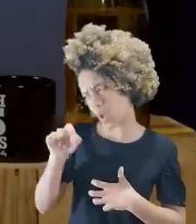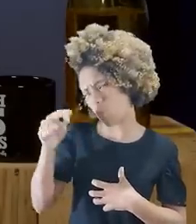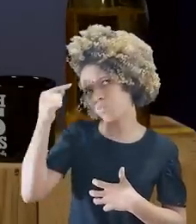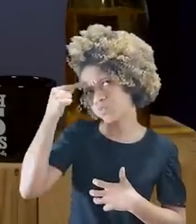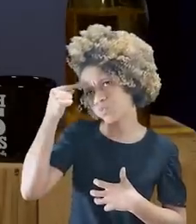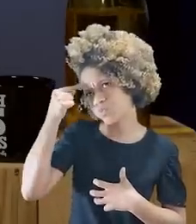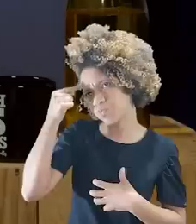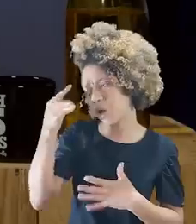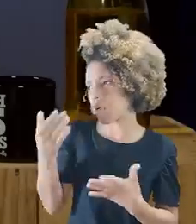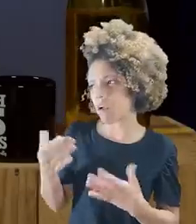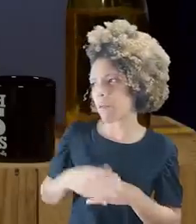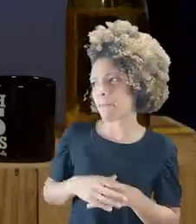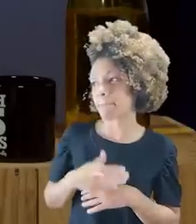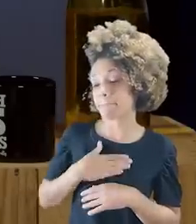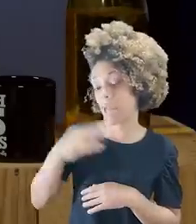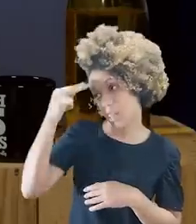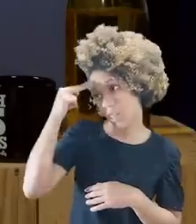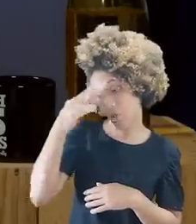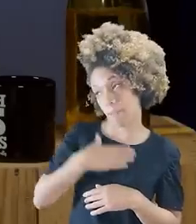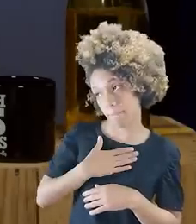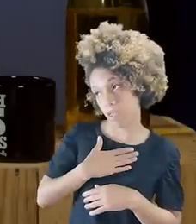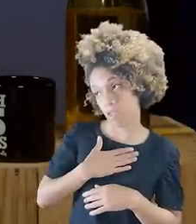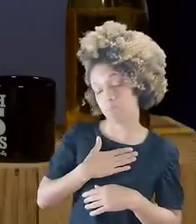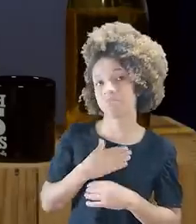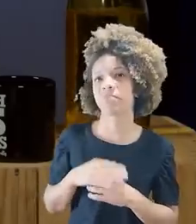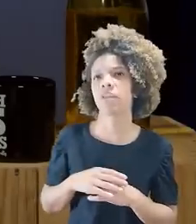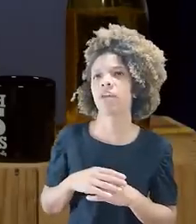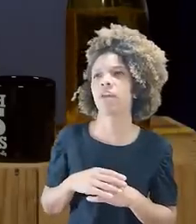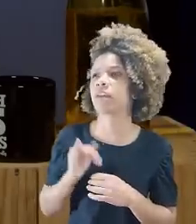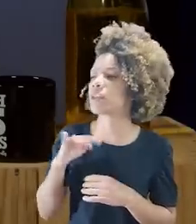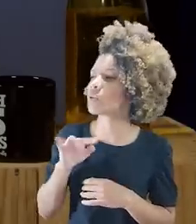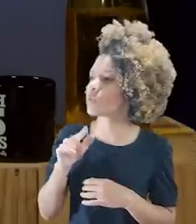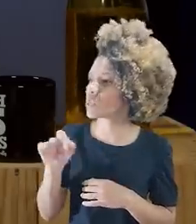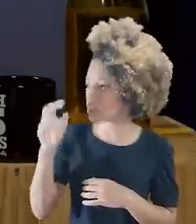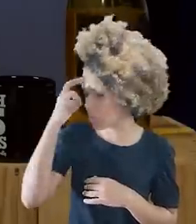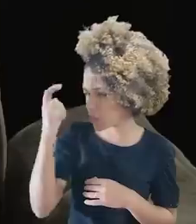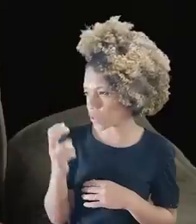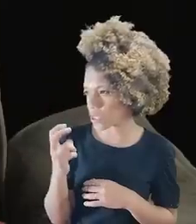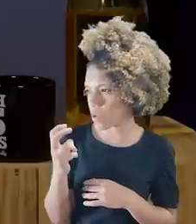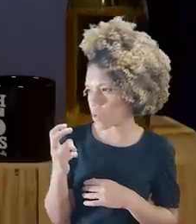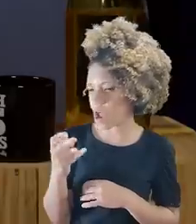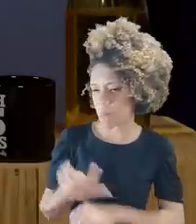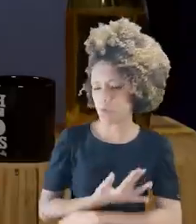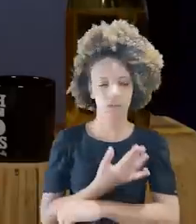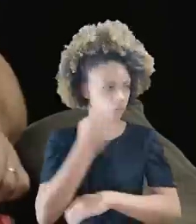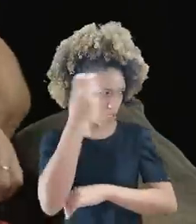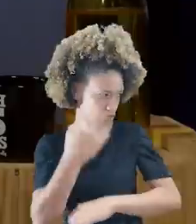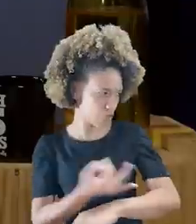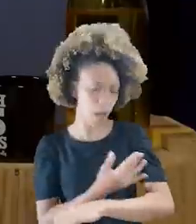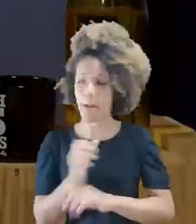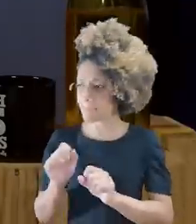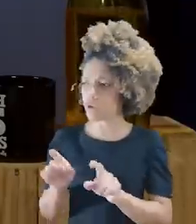e a minha neuro fala que uma intuição é é uma uma inteligência de intuição pode ser